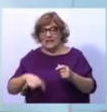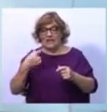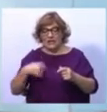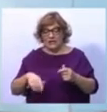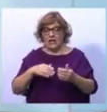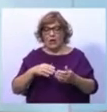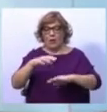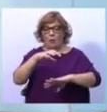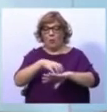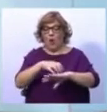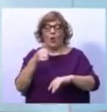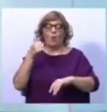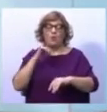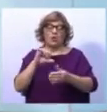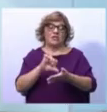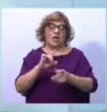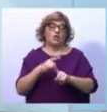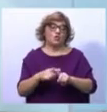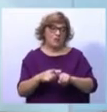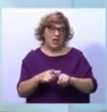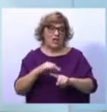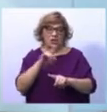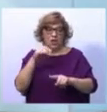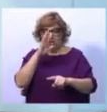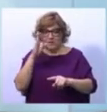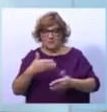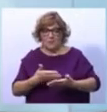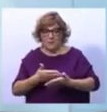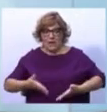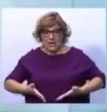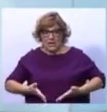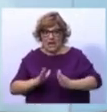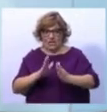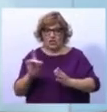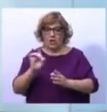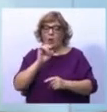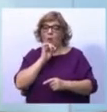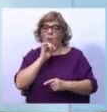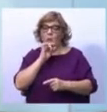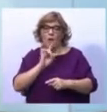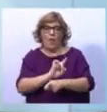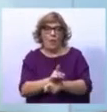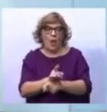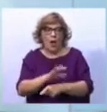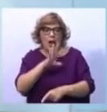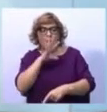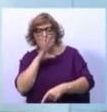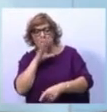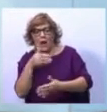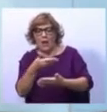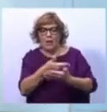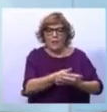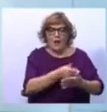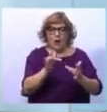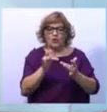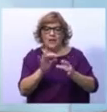bloco operatório central do hospital, nós sabemos que o bebê nasce e que não é possível colocar de imediato o bebê